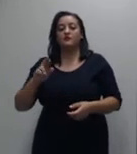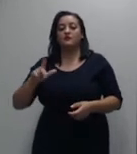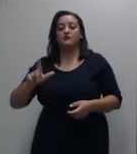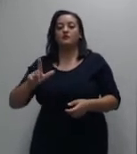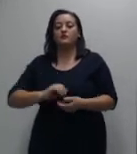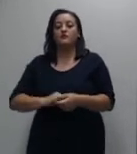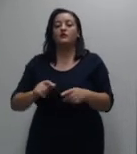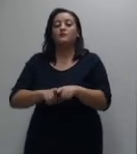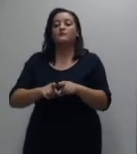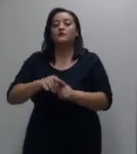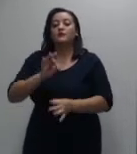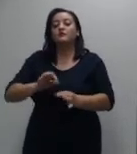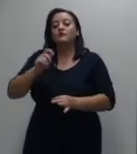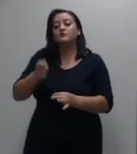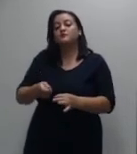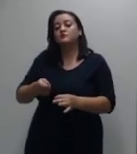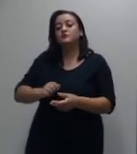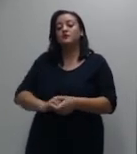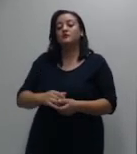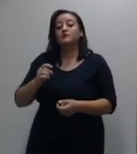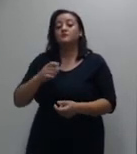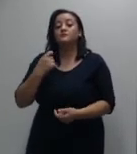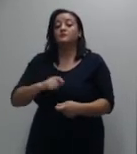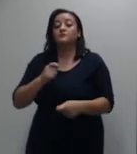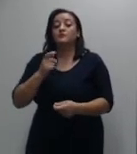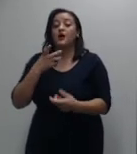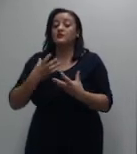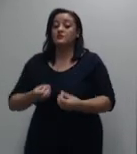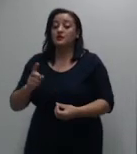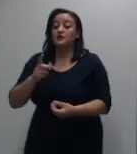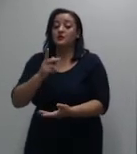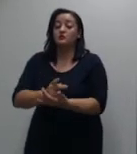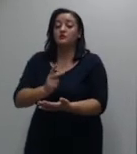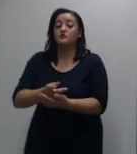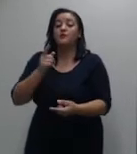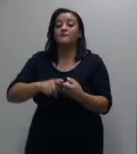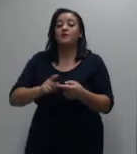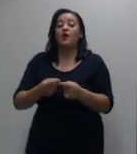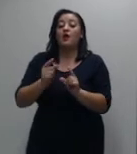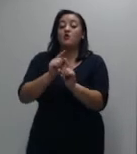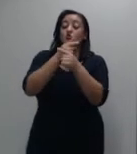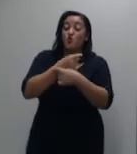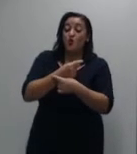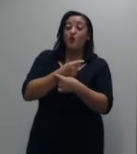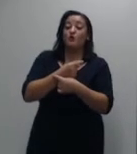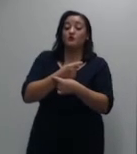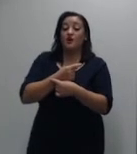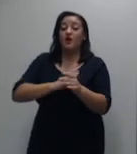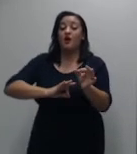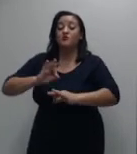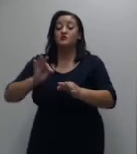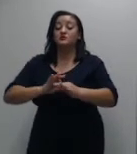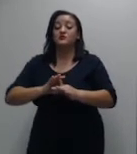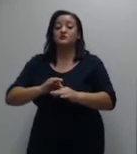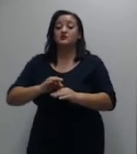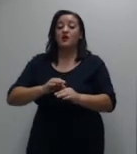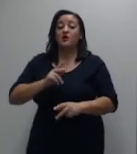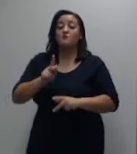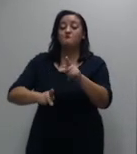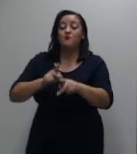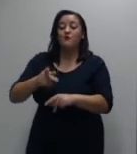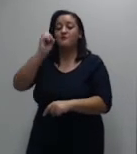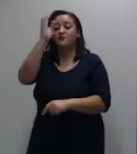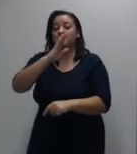sentença é não seja homologada Por que série totalmente a ordem pública brasileira seja